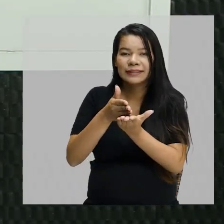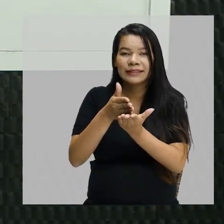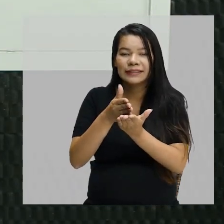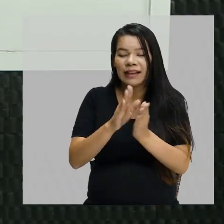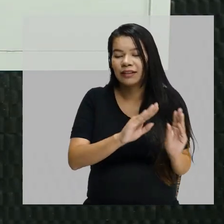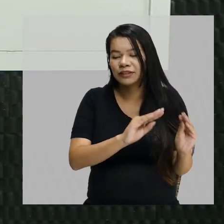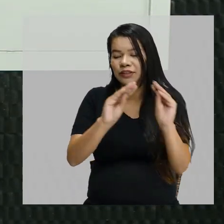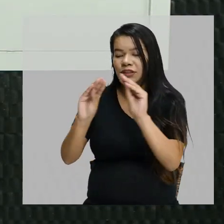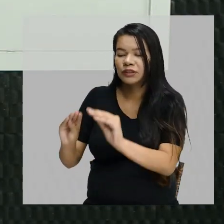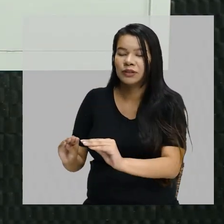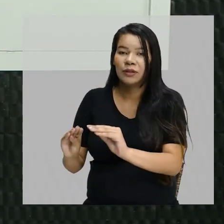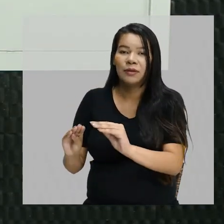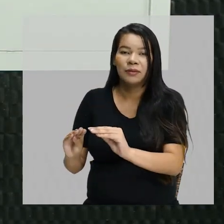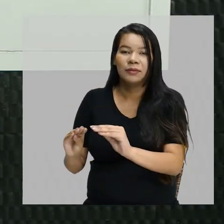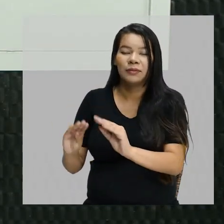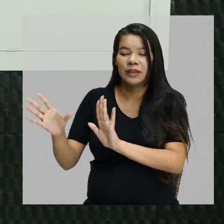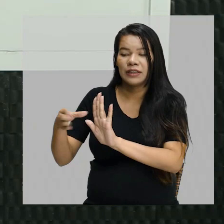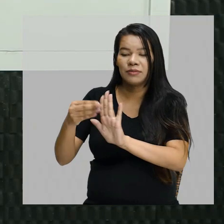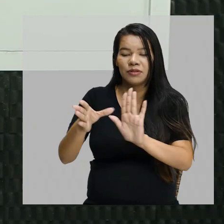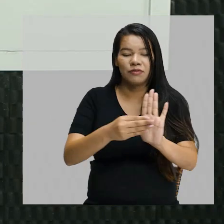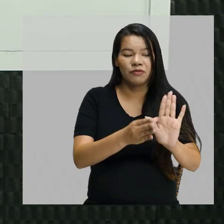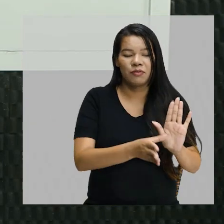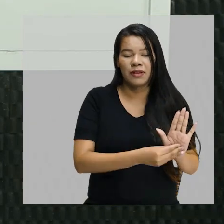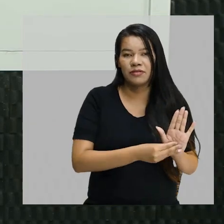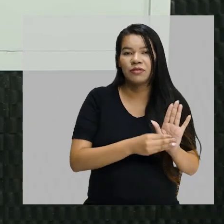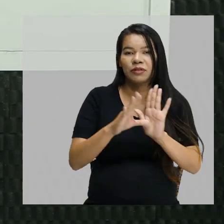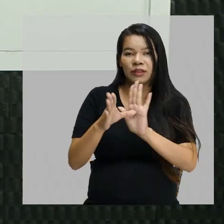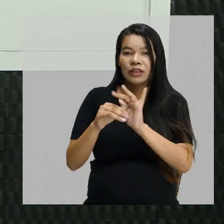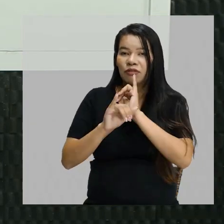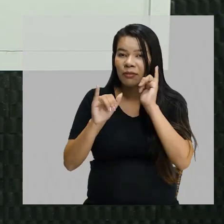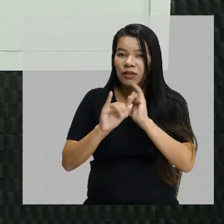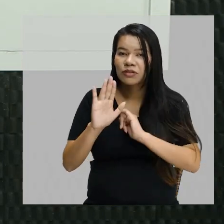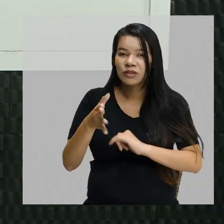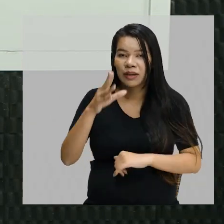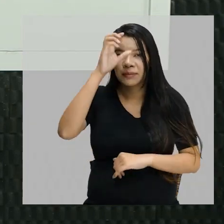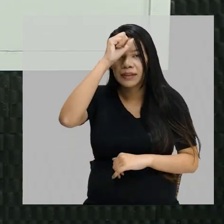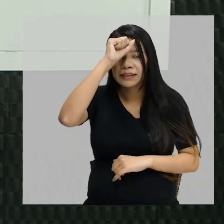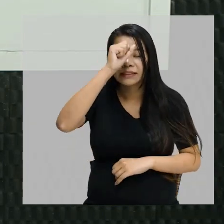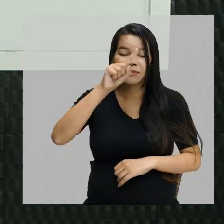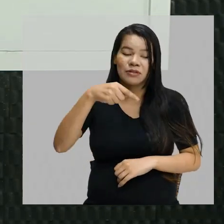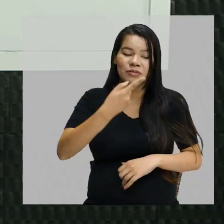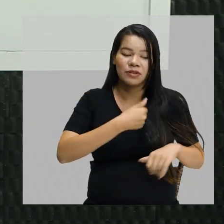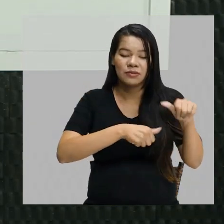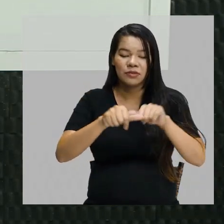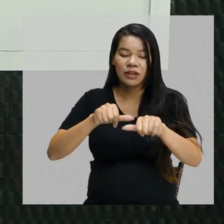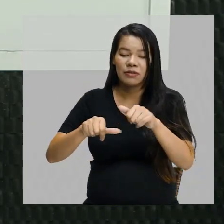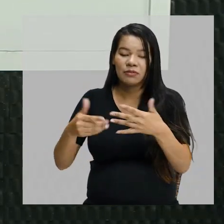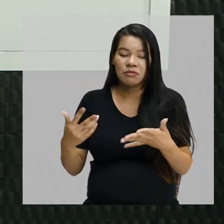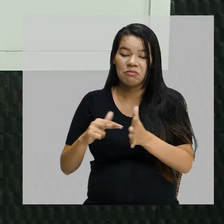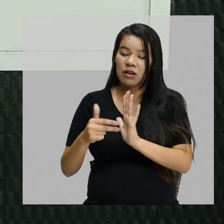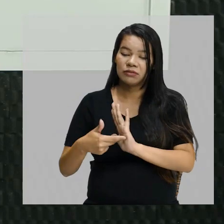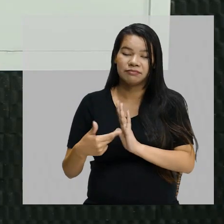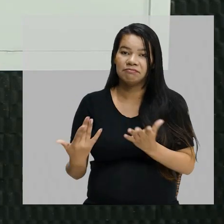recolher durante tá todo o nosso processo de aprendizagem transformá-lo em alguma coisa mais significativa obviamente Tá